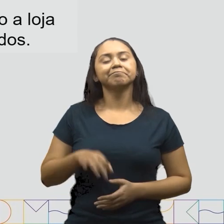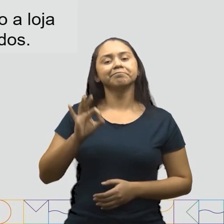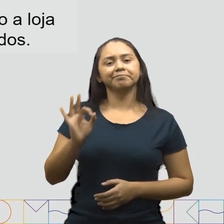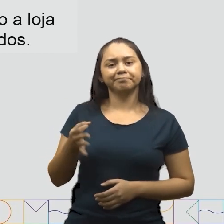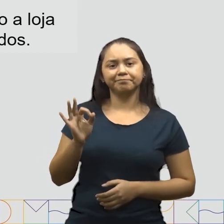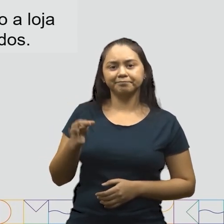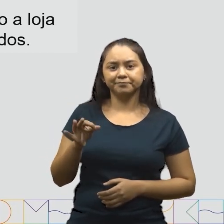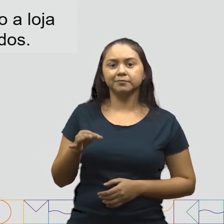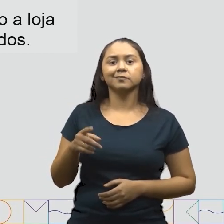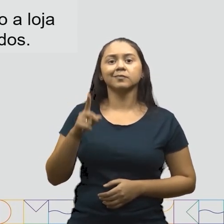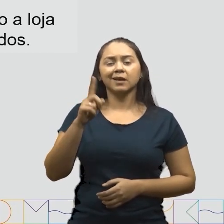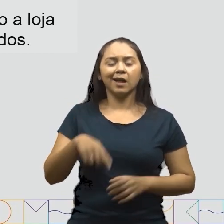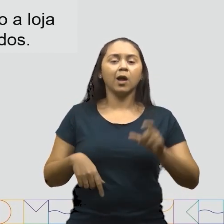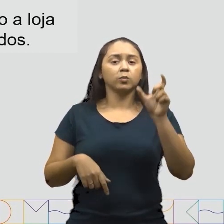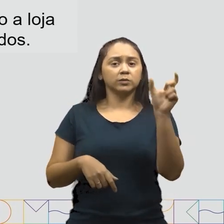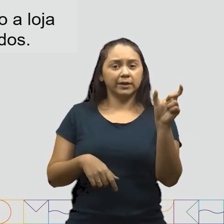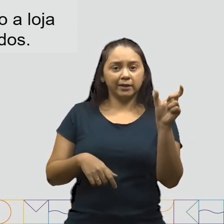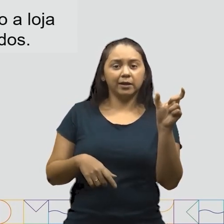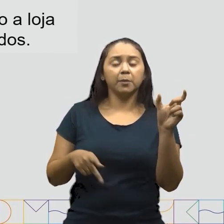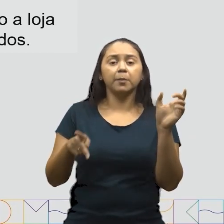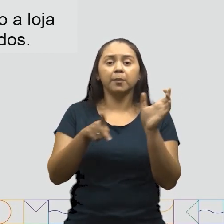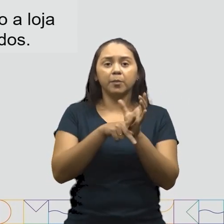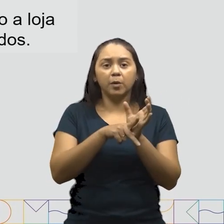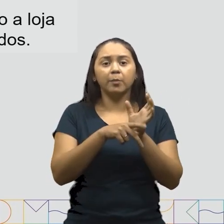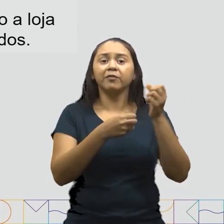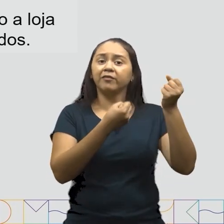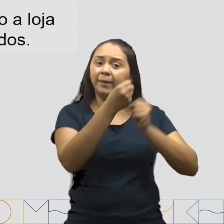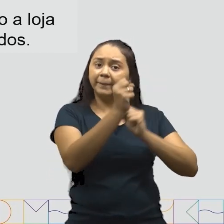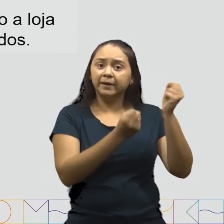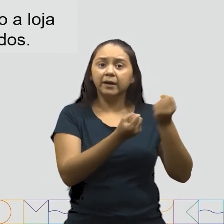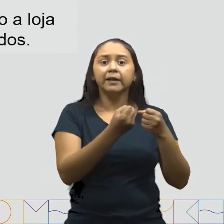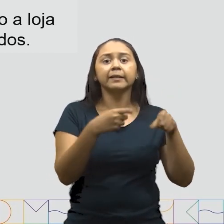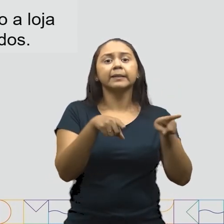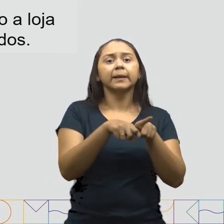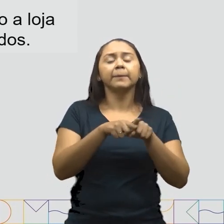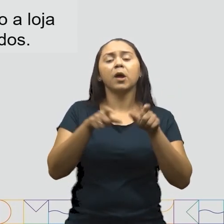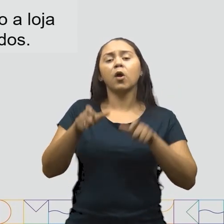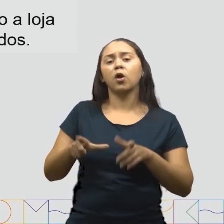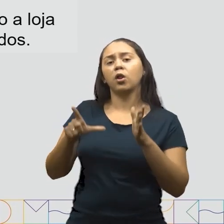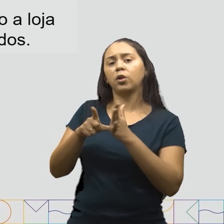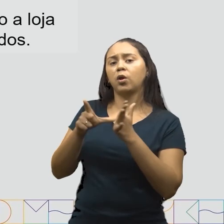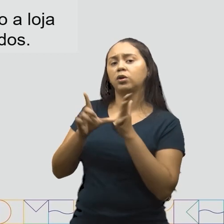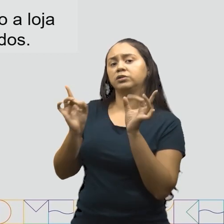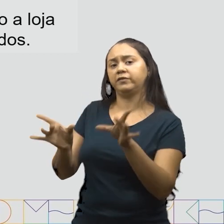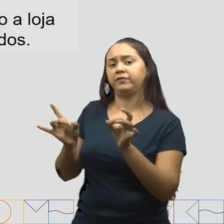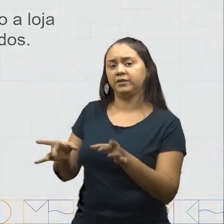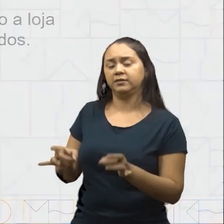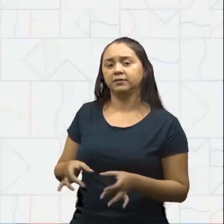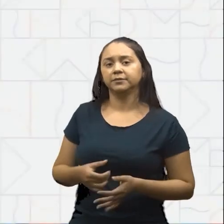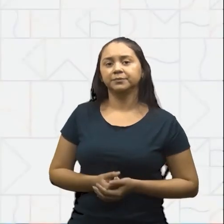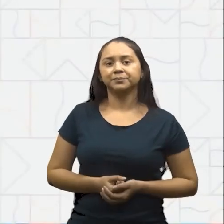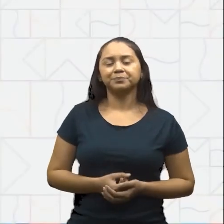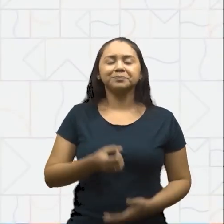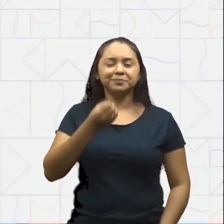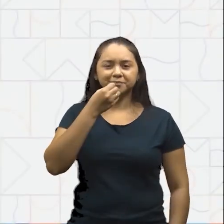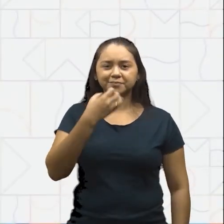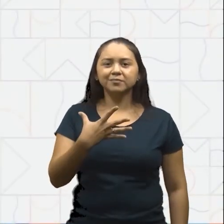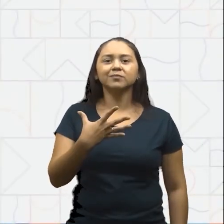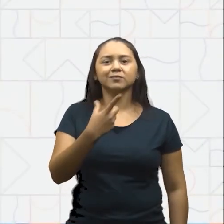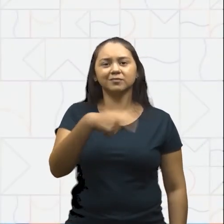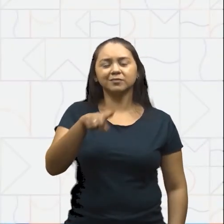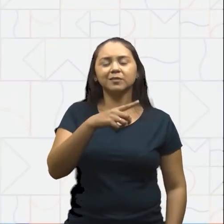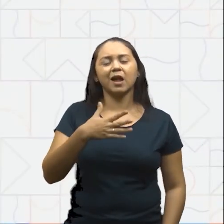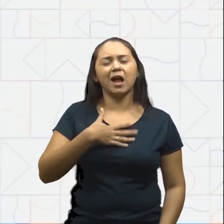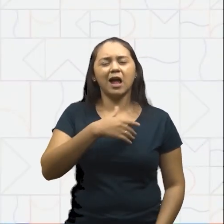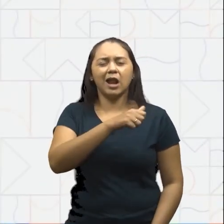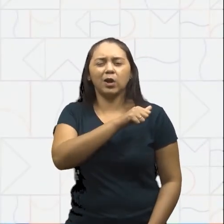Isso mesmo, é tanto o termo que designa o seu fabricante como a loja onde são vendidos. Parabéns para o meu